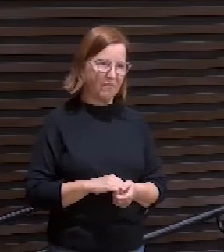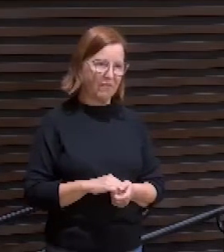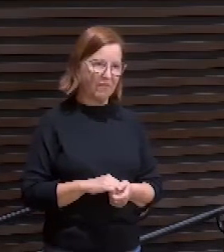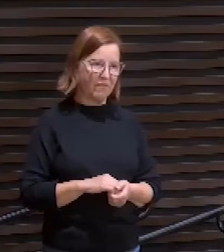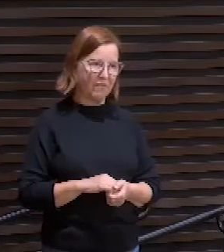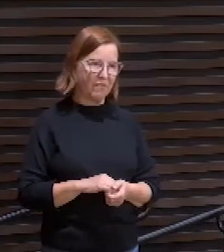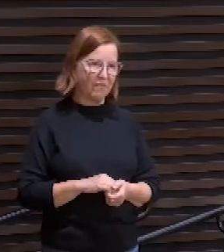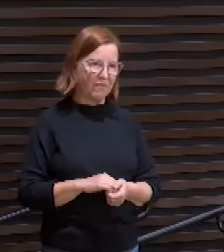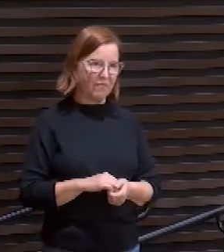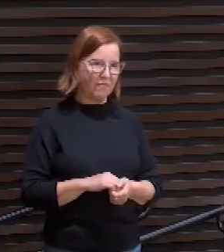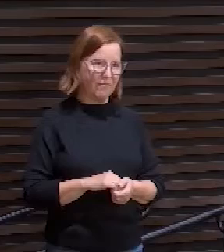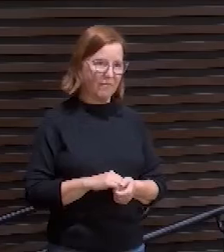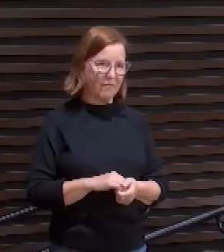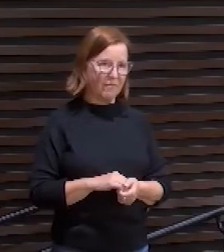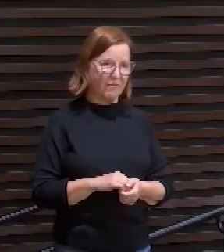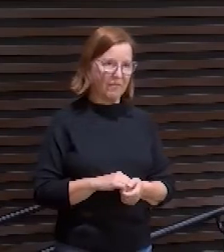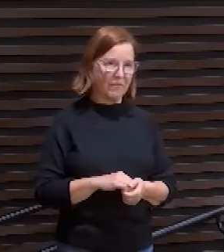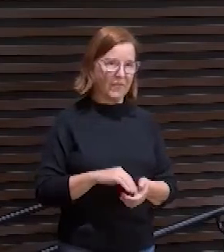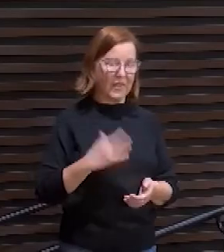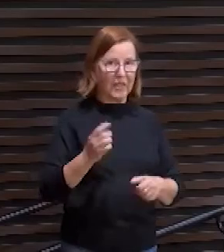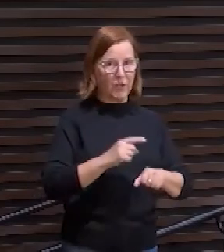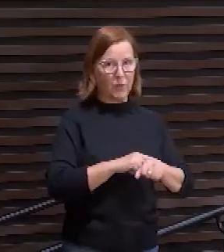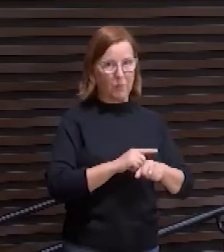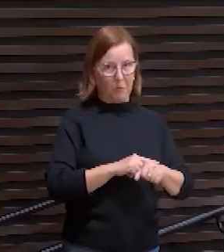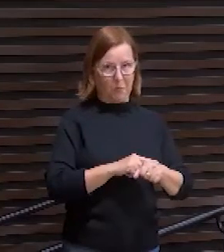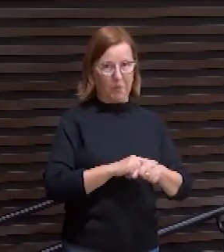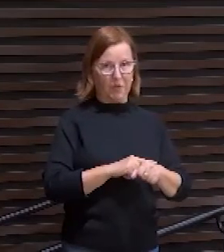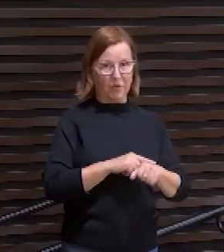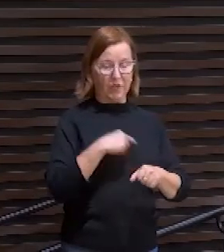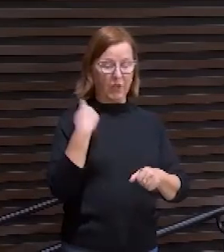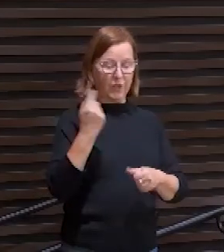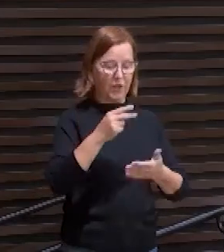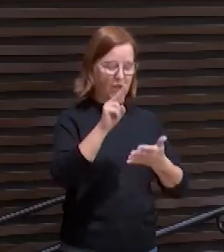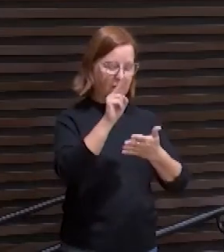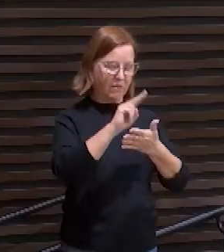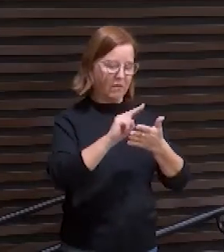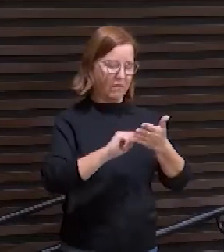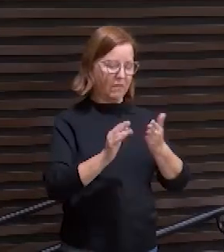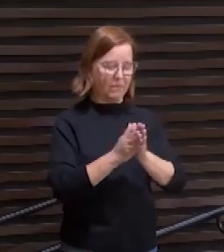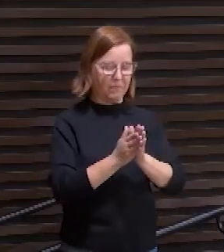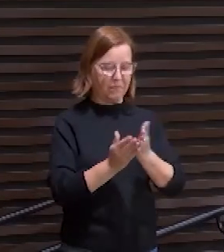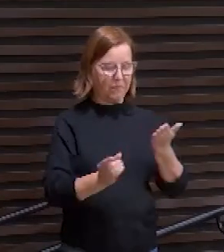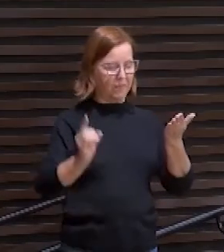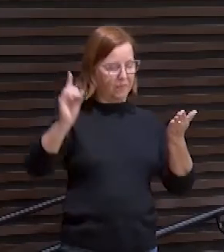Então, quando nós olhamos para as Escrituras,